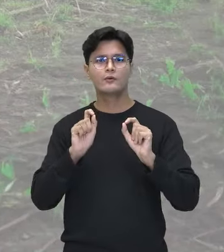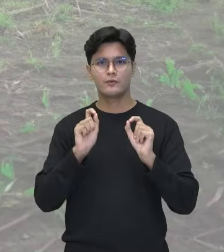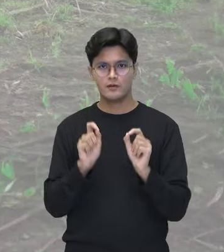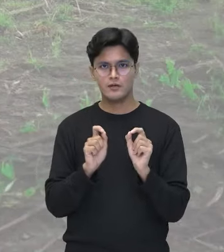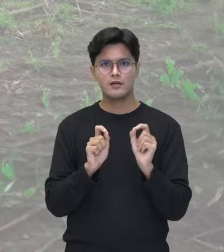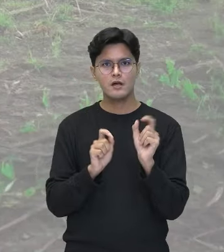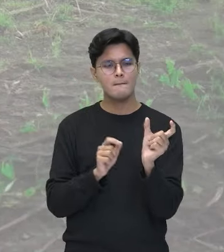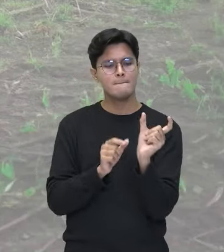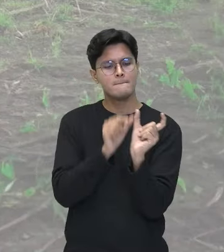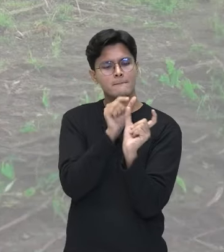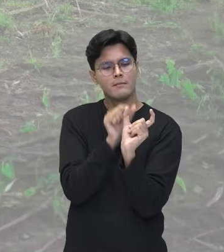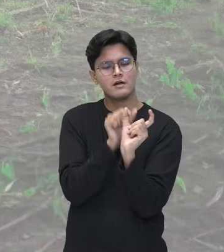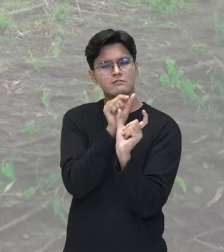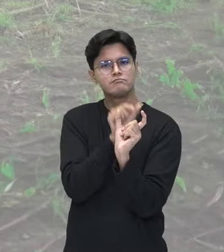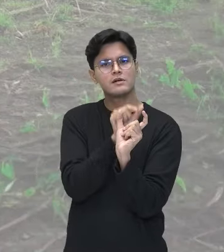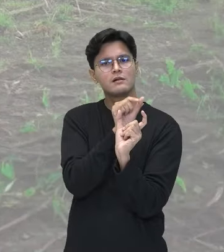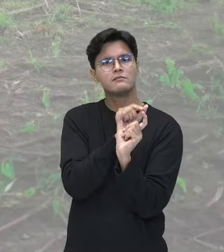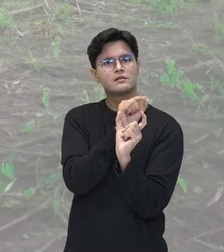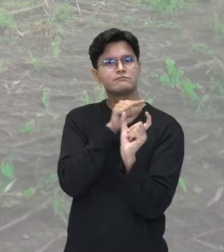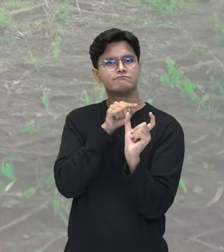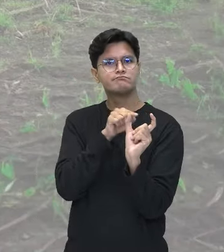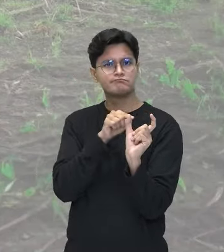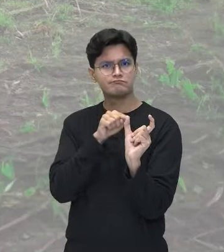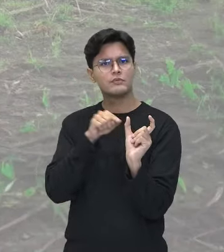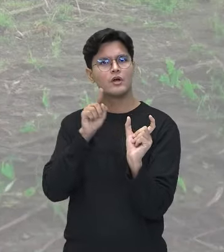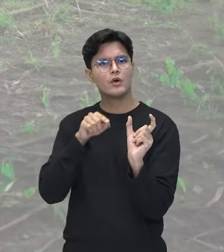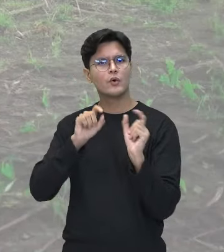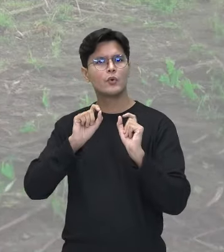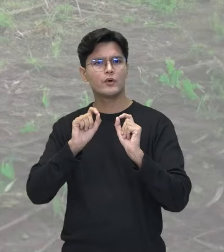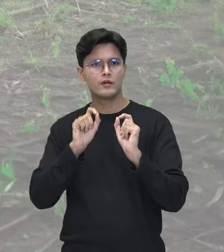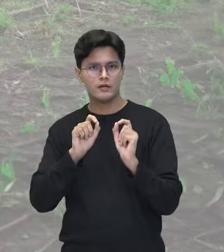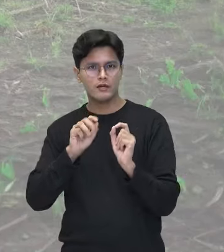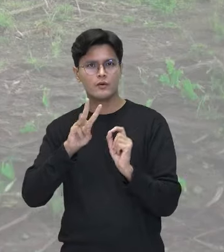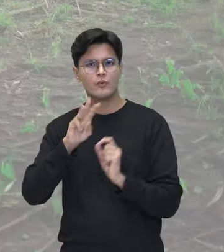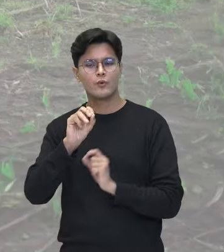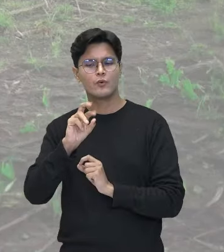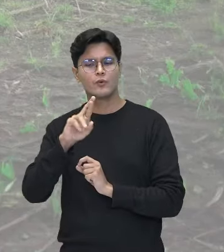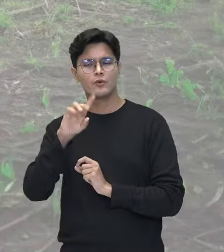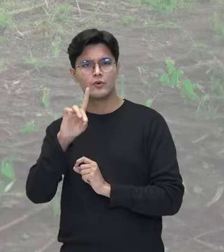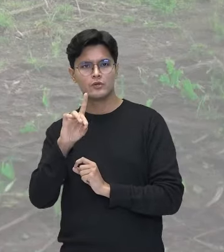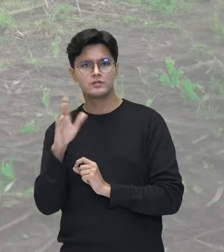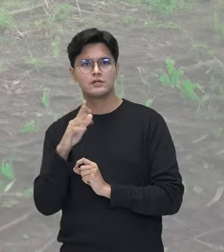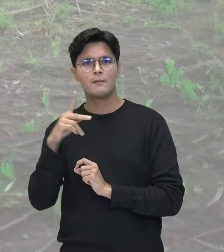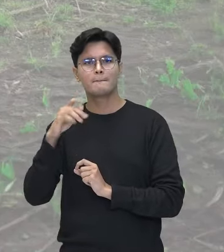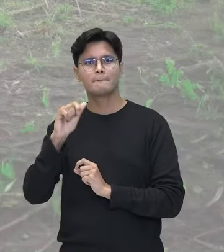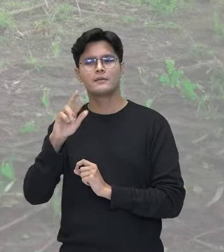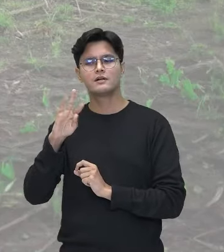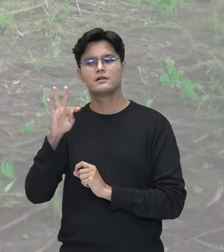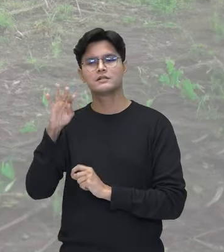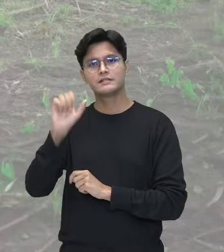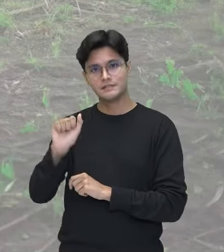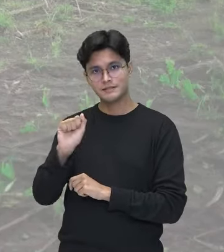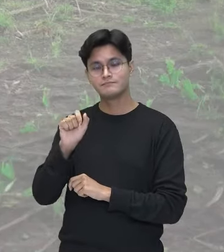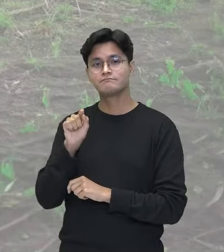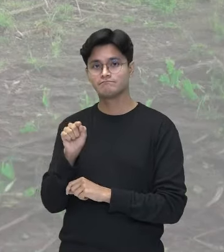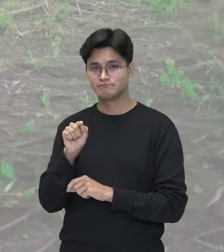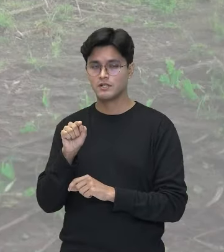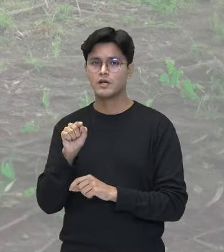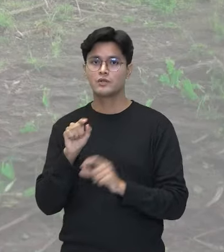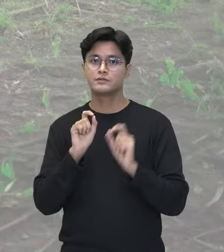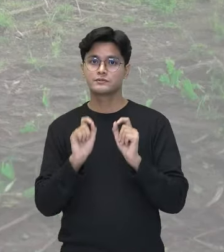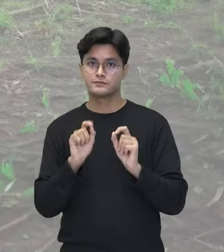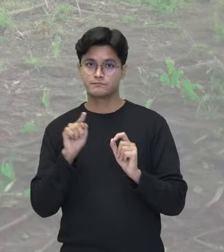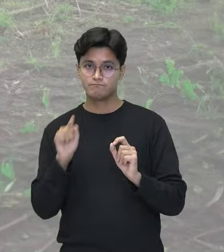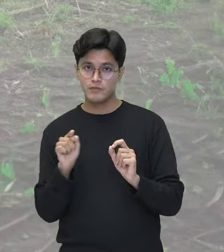de word parts. Então, o que nós temos aqui, ó? Então, word parts são o quê? São as partes de uma palavra que são